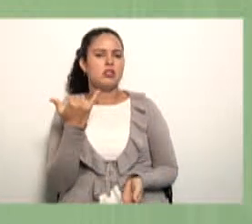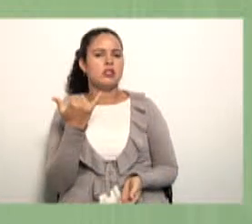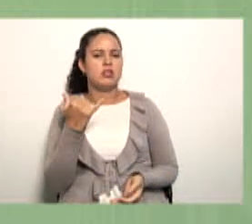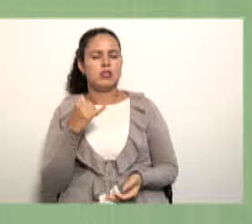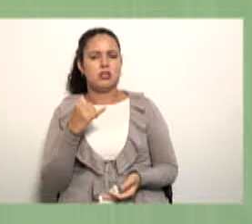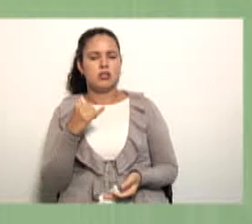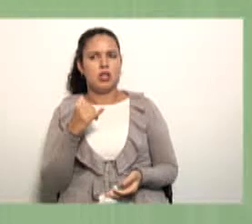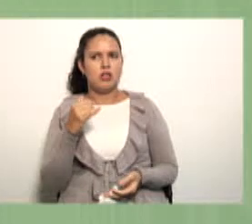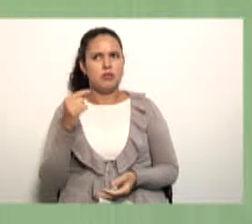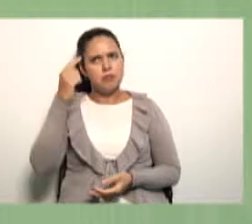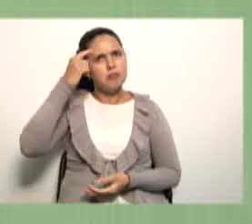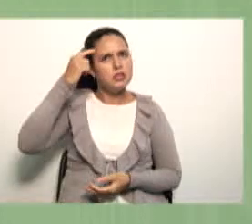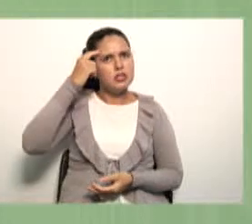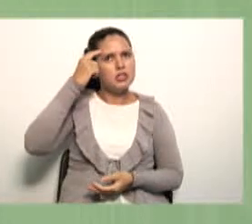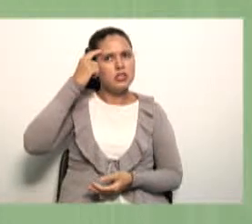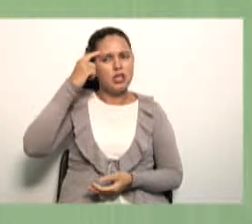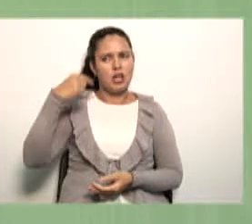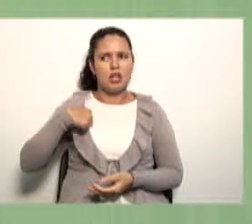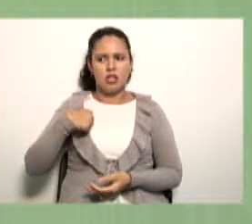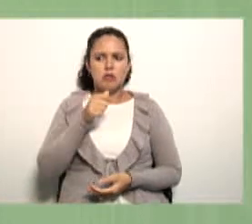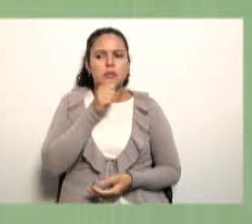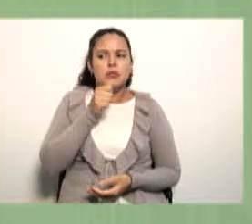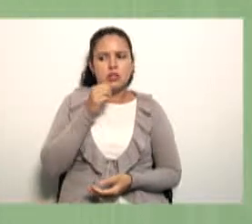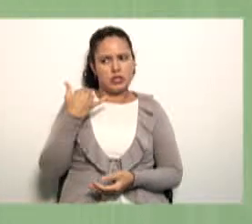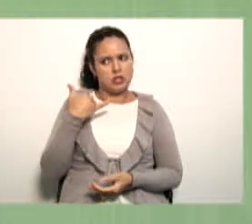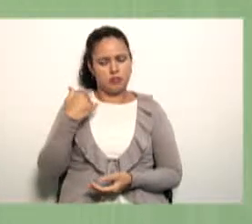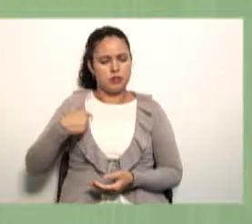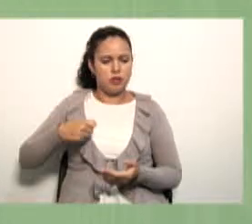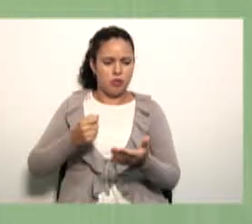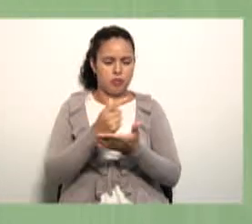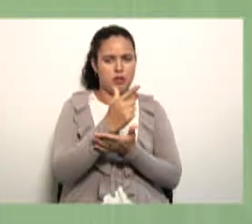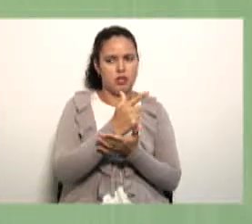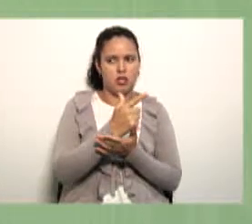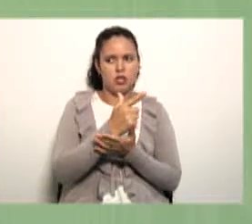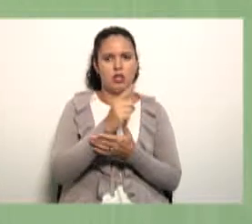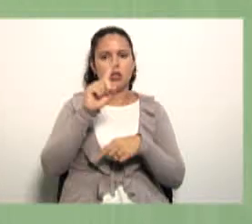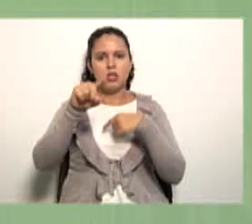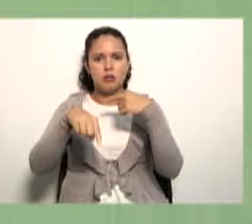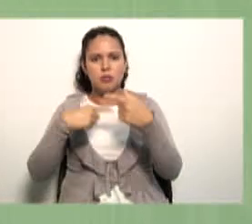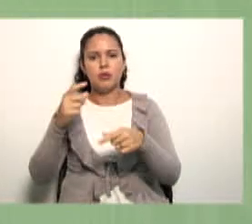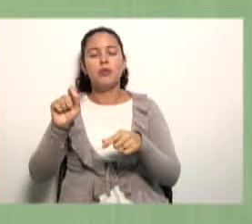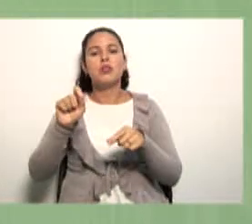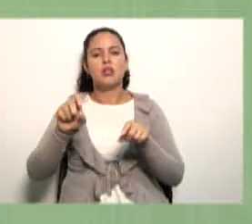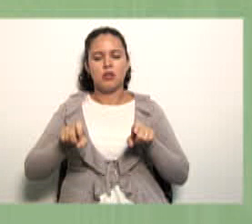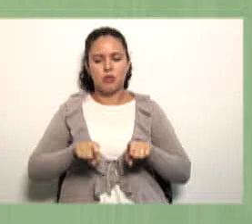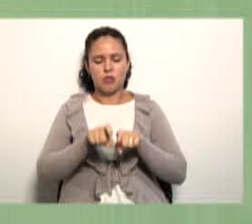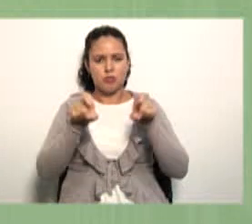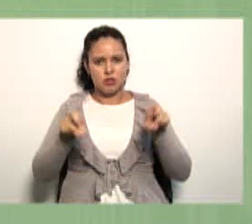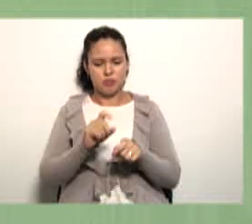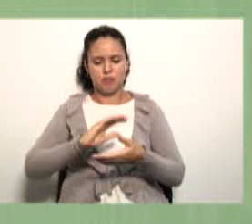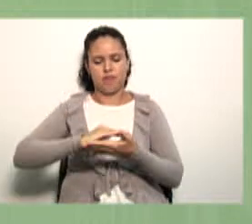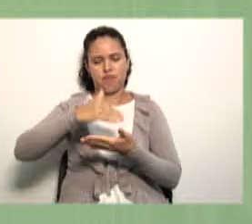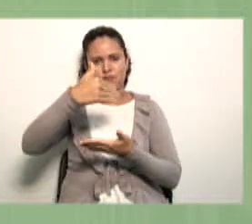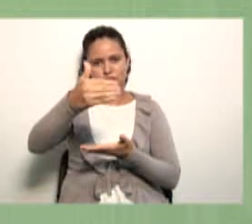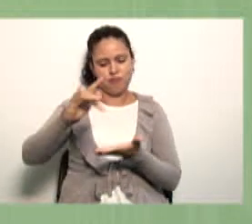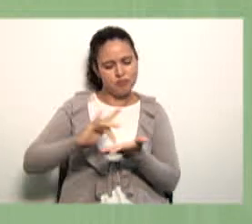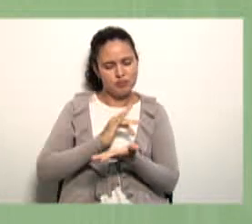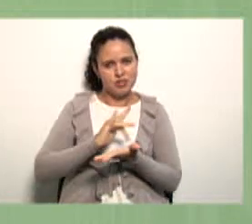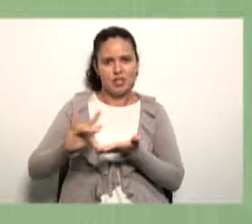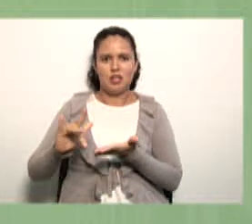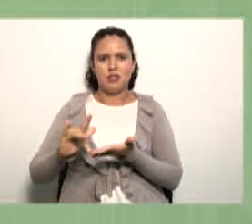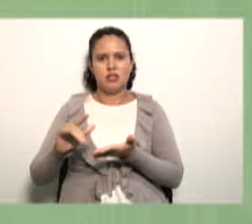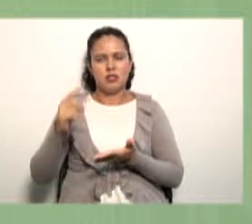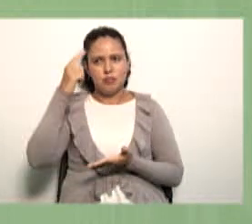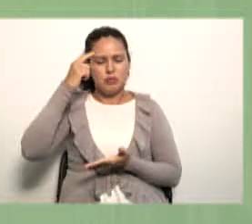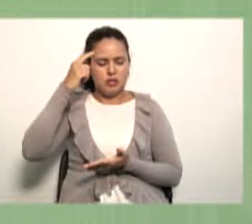você descobriu que você não tinha o celular. Daqui a pouco, os computadores portáteis, os iPads, são tipos de coisas que vão surgindo e vão fazendo a gente